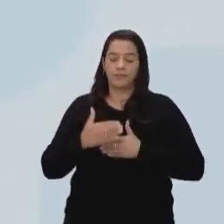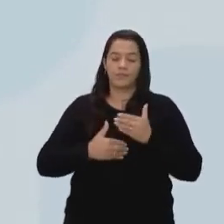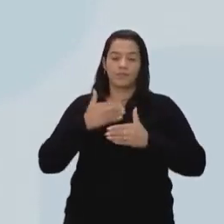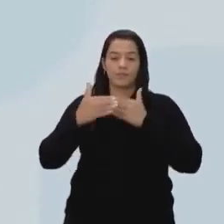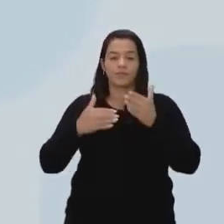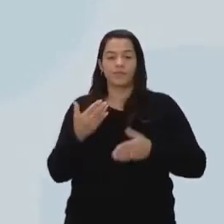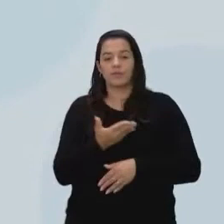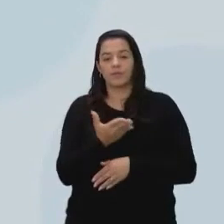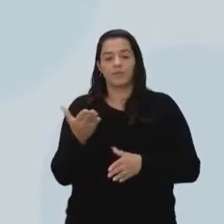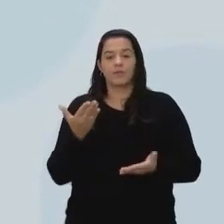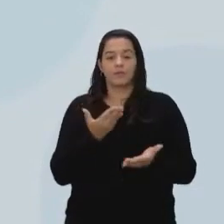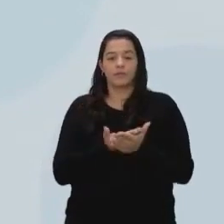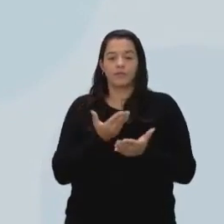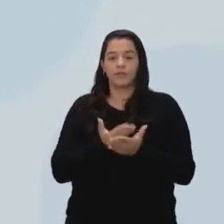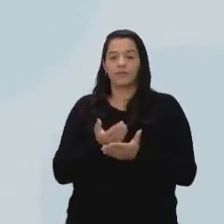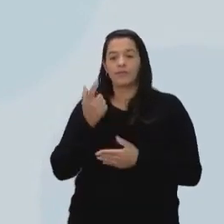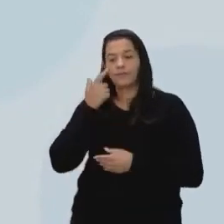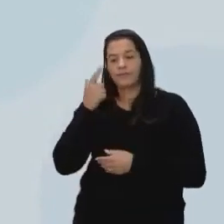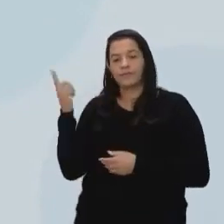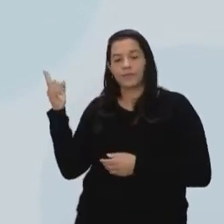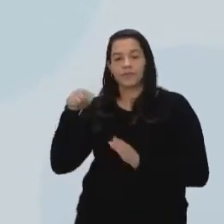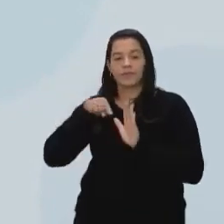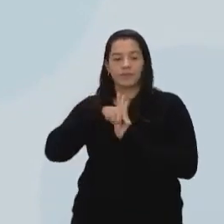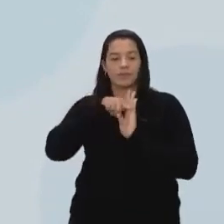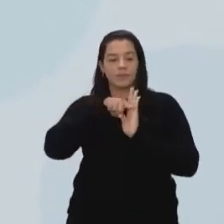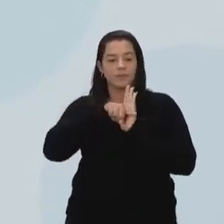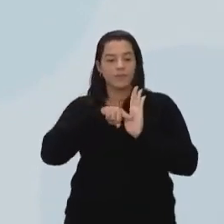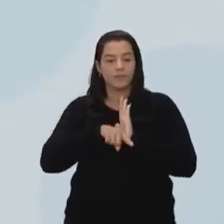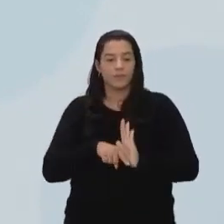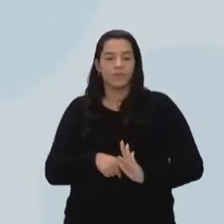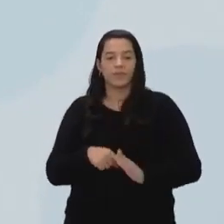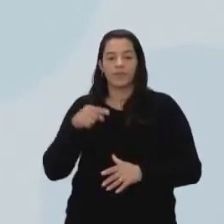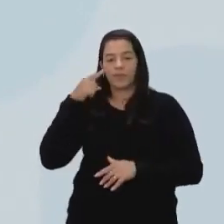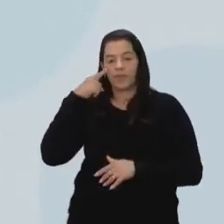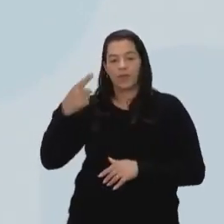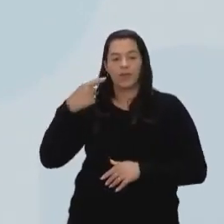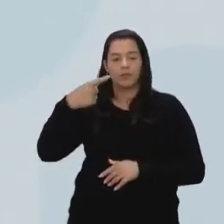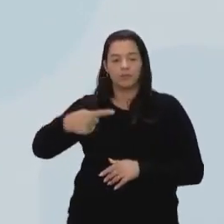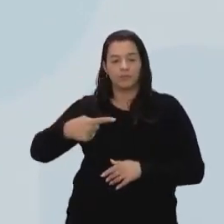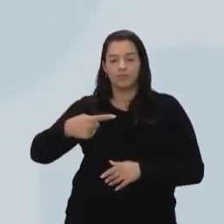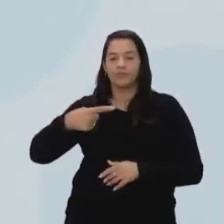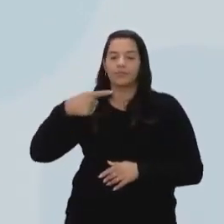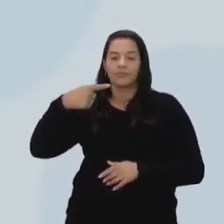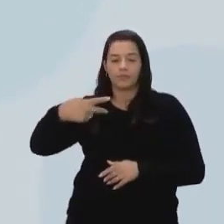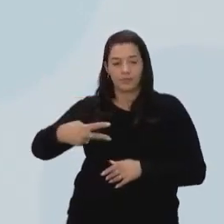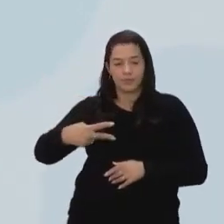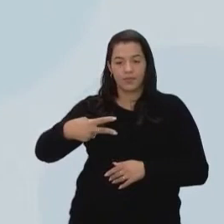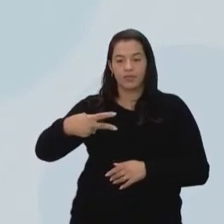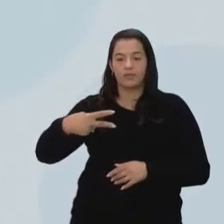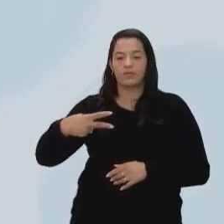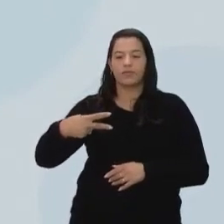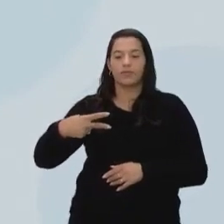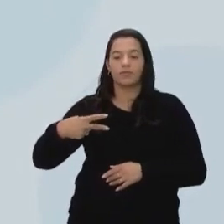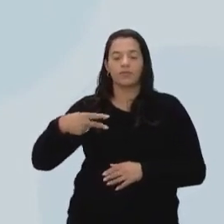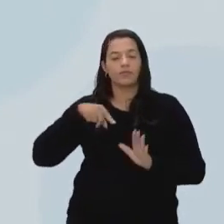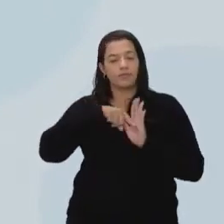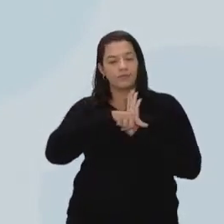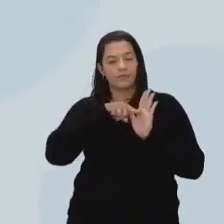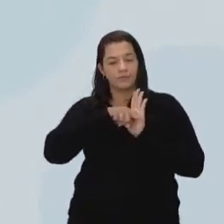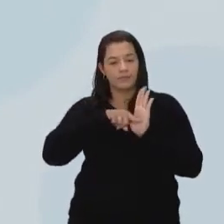desdobramento, estudantes, fica aí para você pesquisar o que é o número atômico de um átomo, qual a quantidade de elétrons que podem conter em